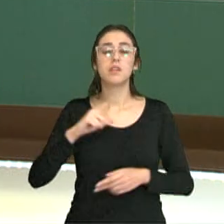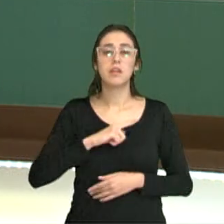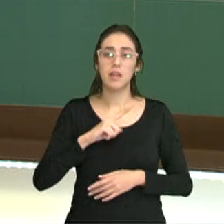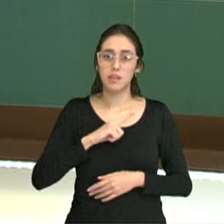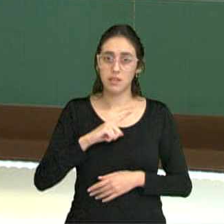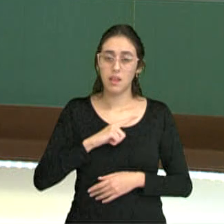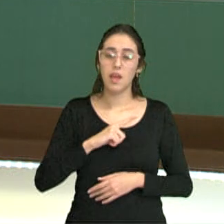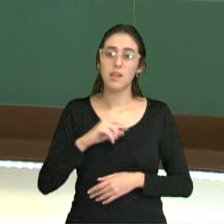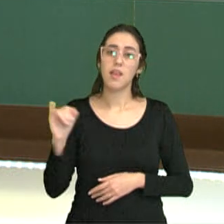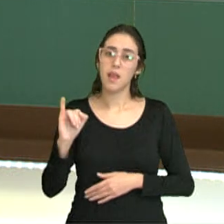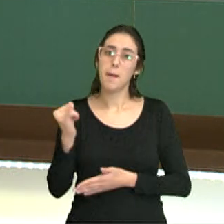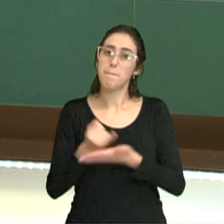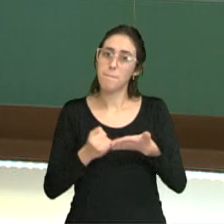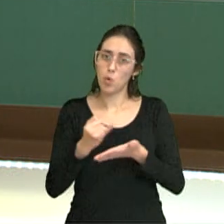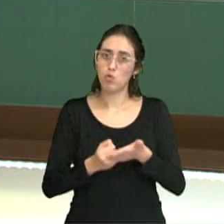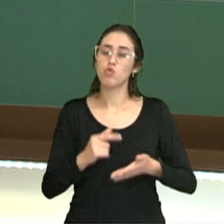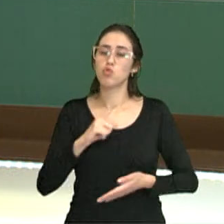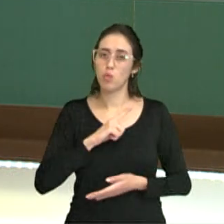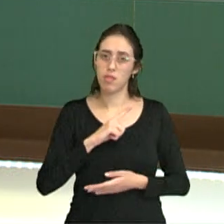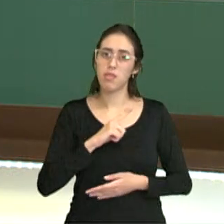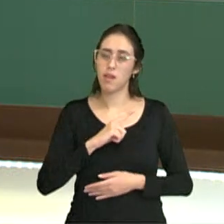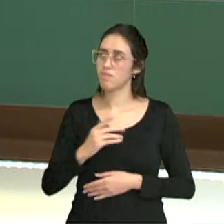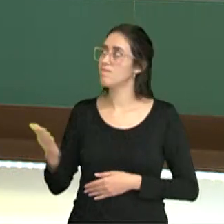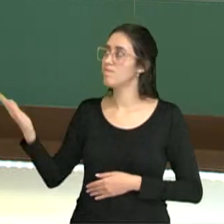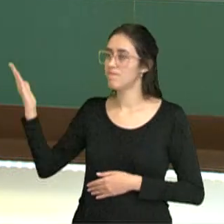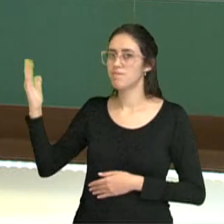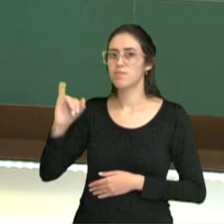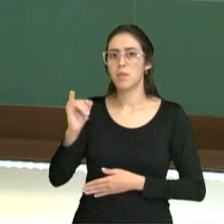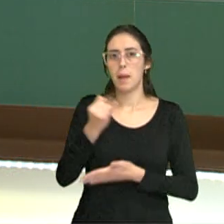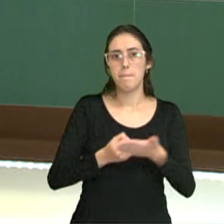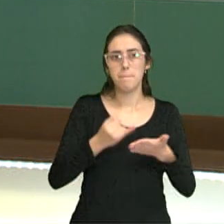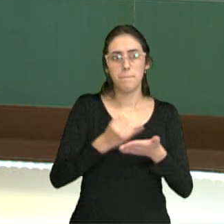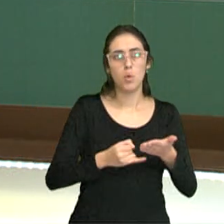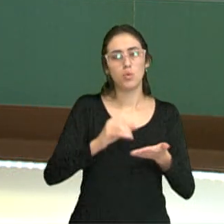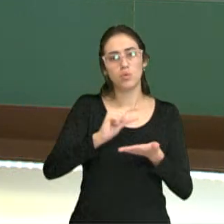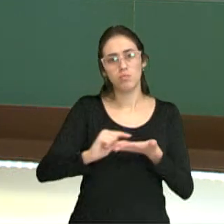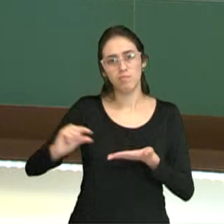também imposto, nesse caso imposto de renda, que vai ser R$